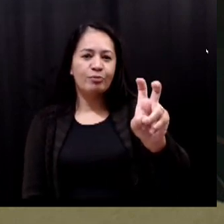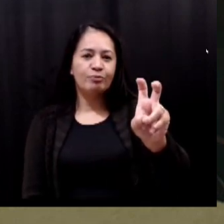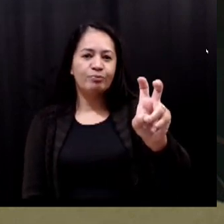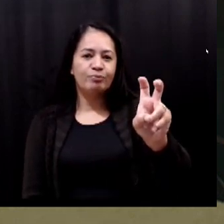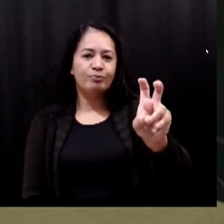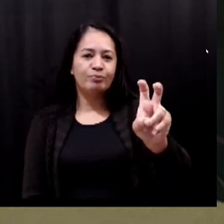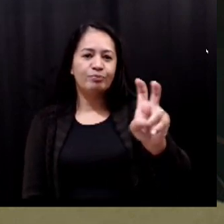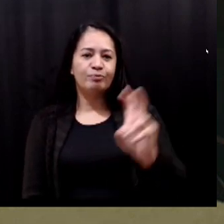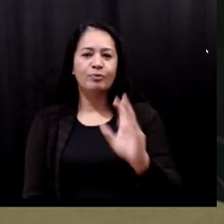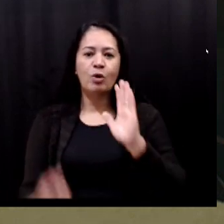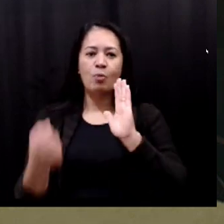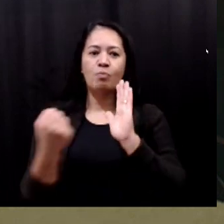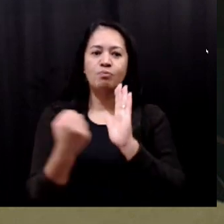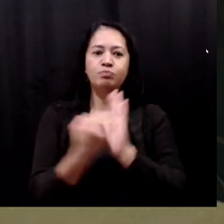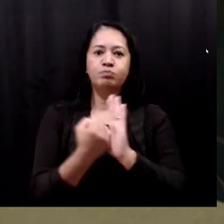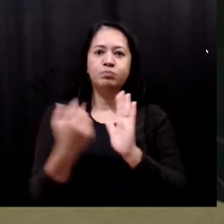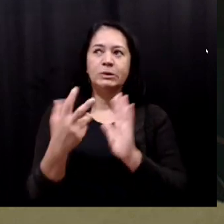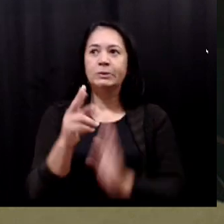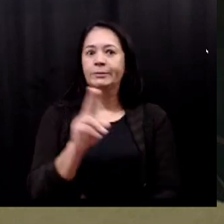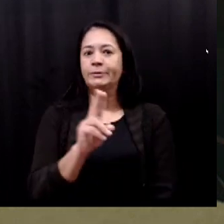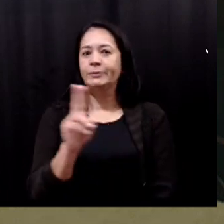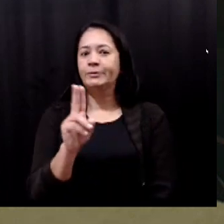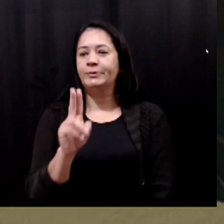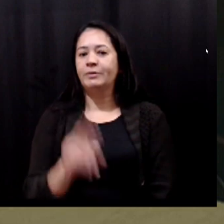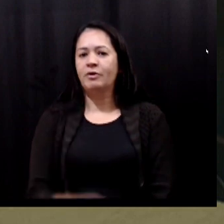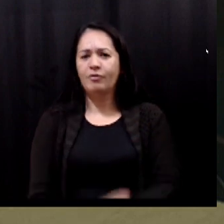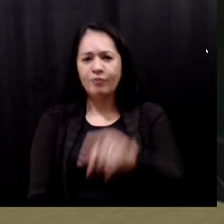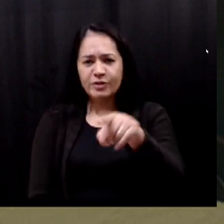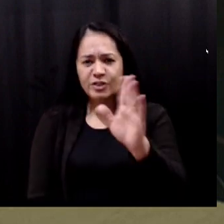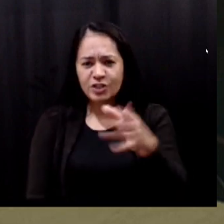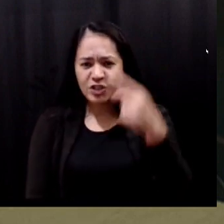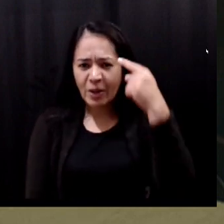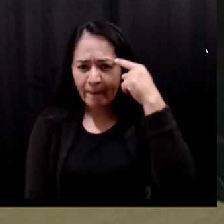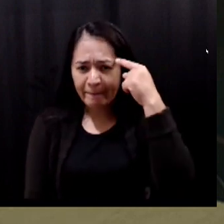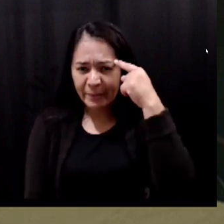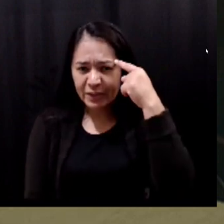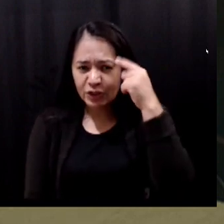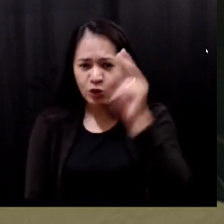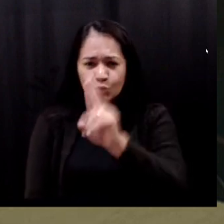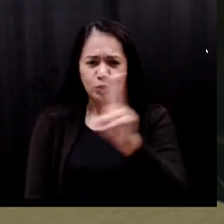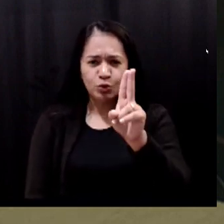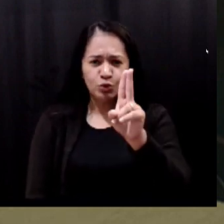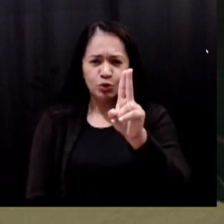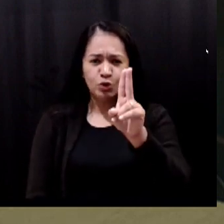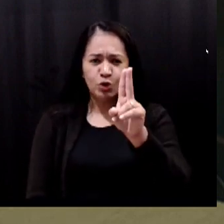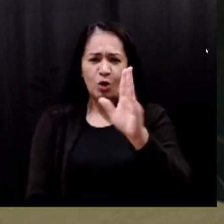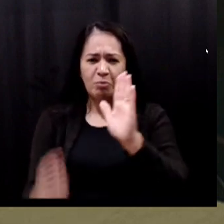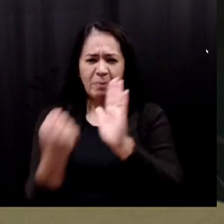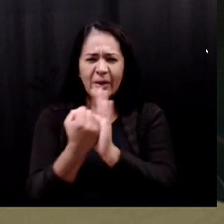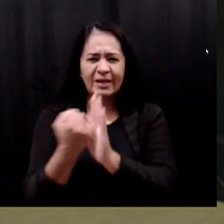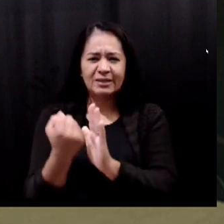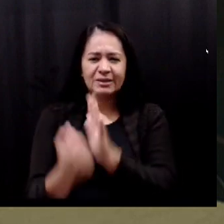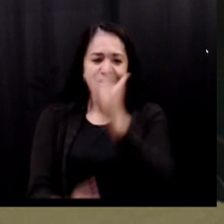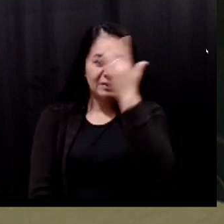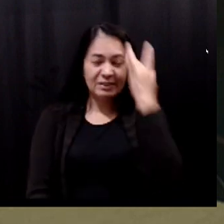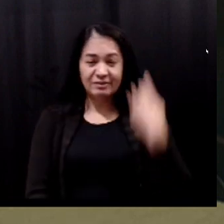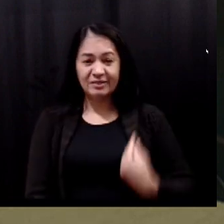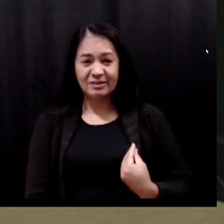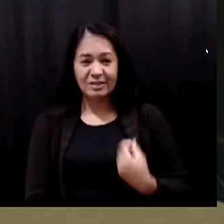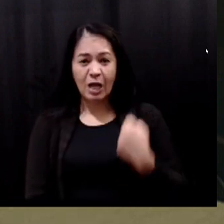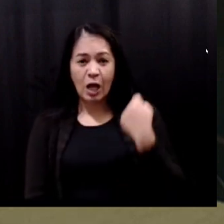nome. Você já parou para pensar o impacto que um nome pode ter na vida de uma pessoa? Alguns